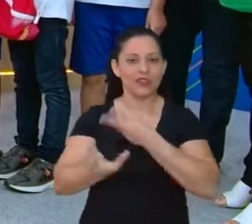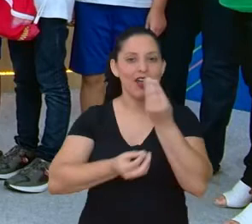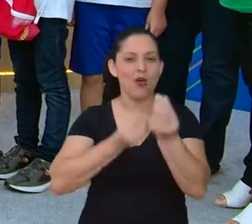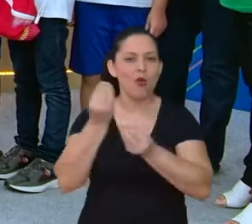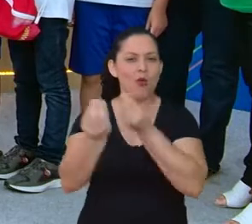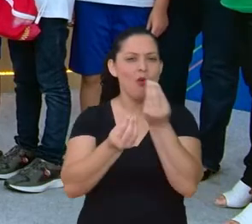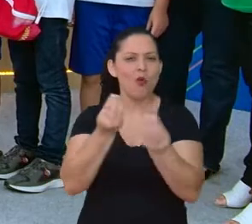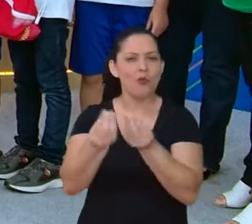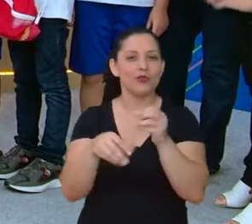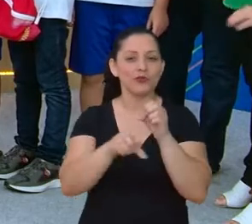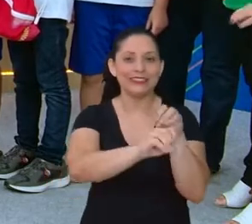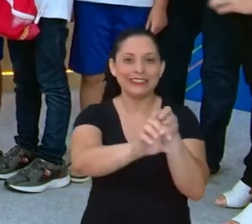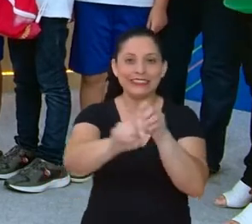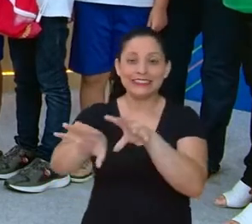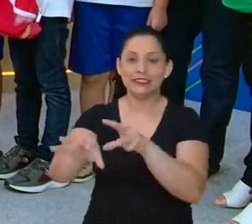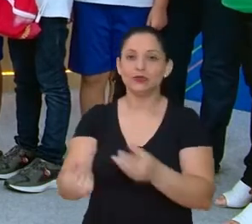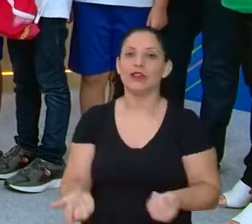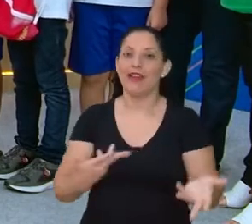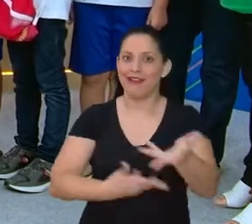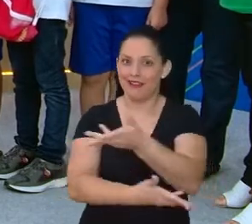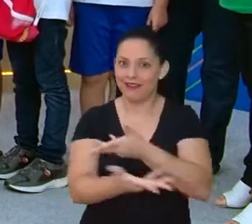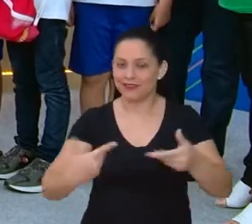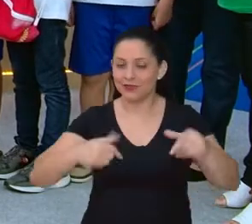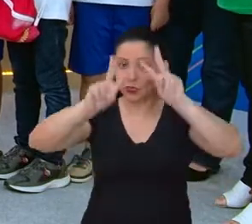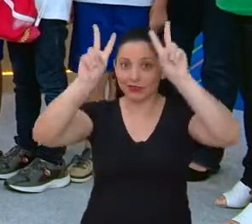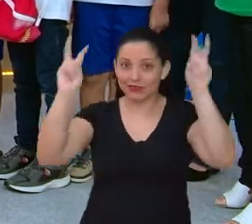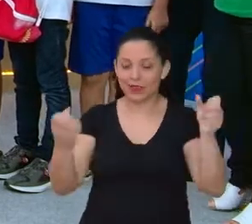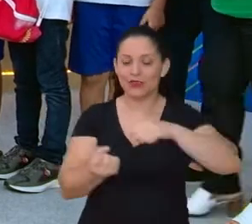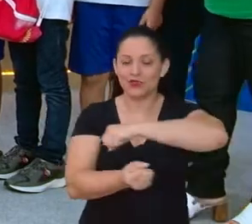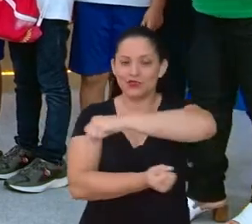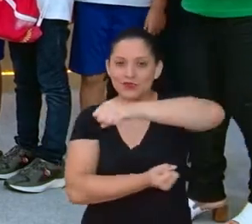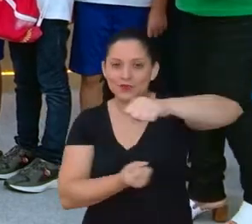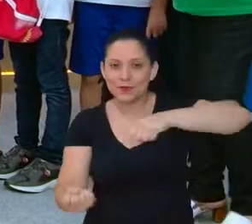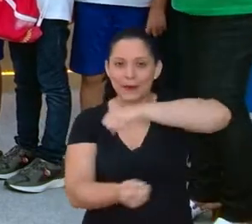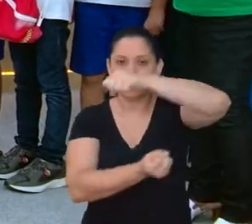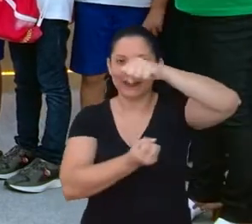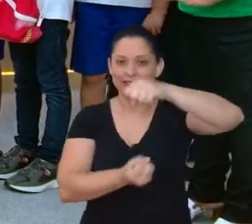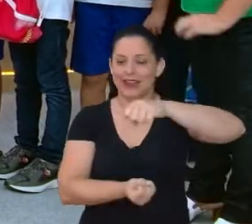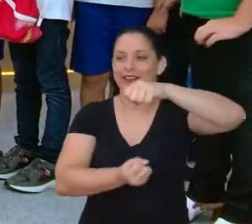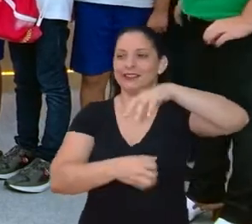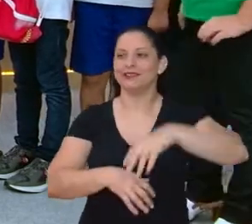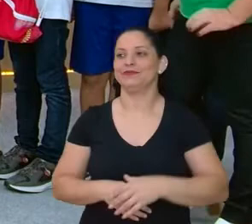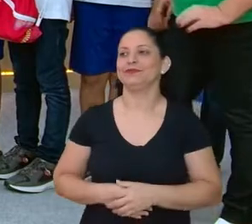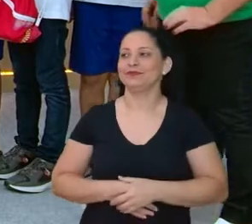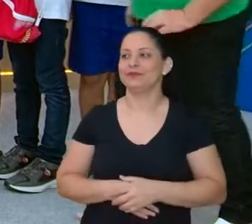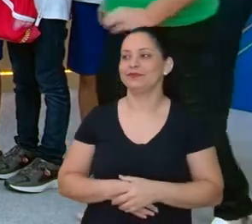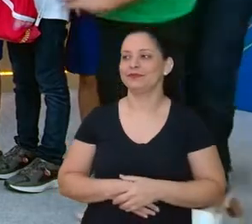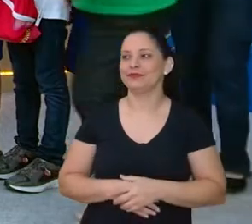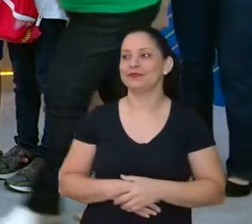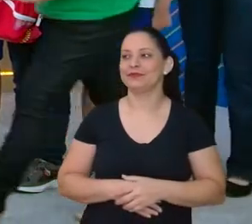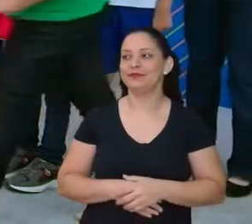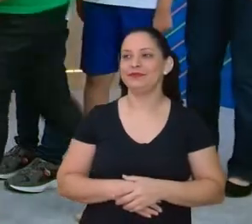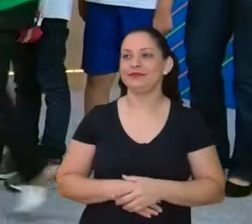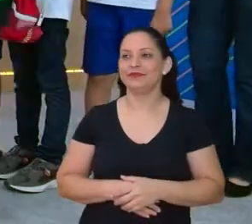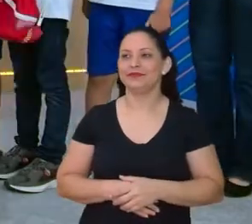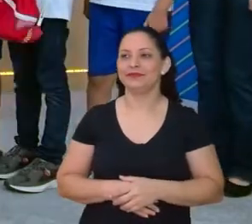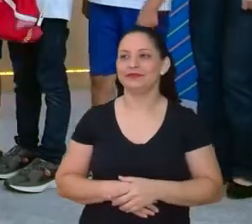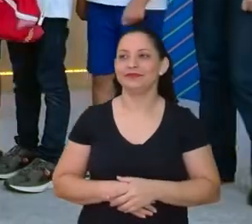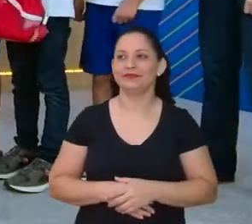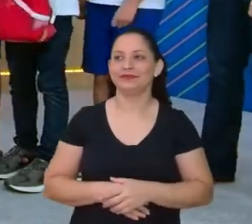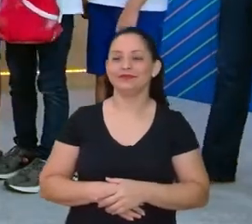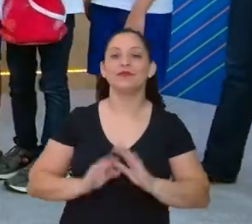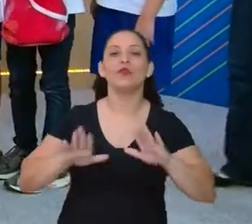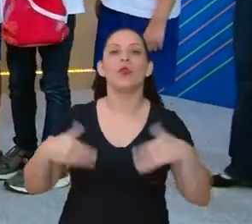Tem tudo a ver com sustentabilidade, porque eles estão desenvolvendo um projeto maravilhoso. Vem mais para perto de mim, professora, para pegar seu áudio. O nome